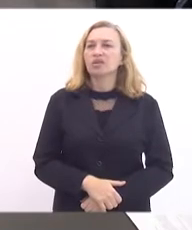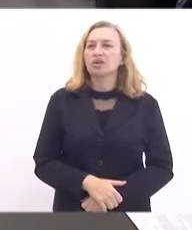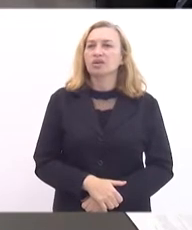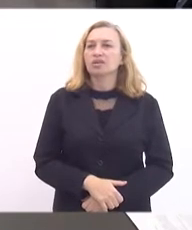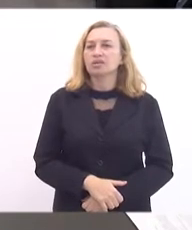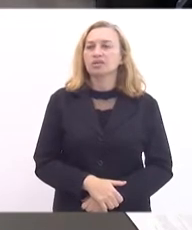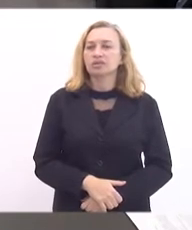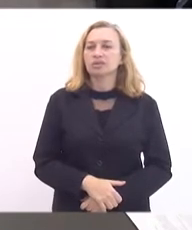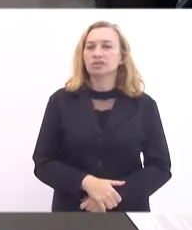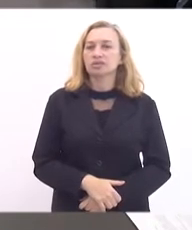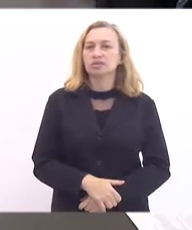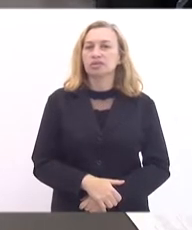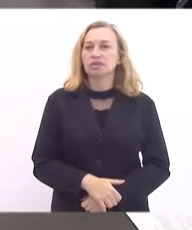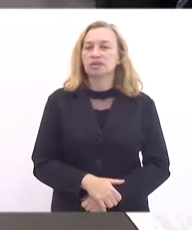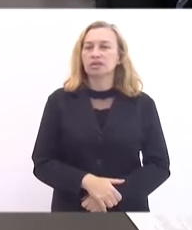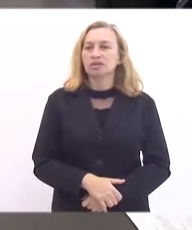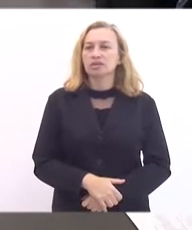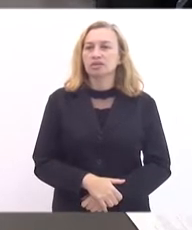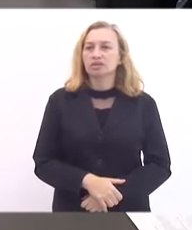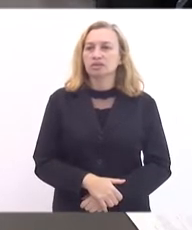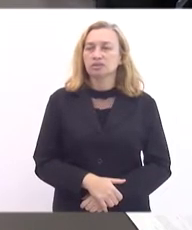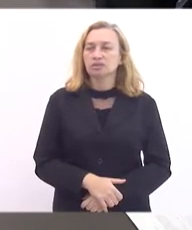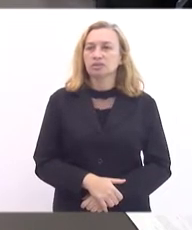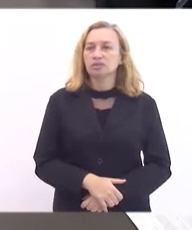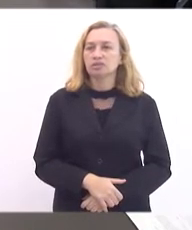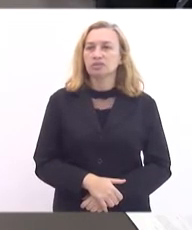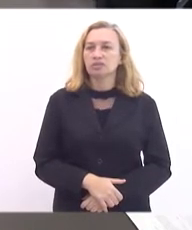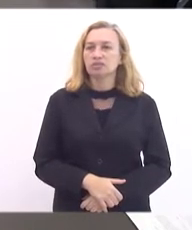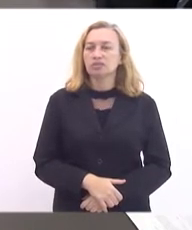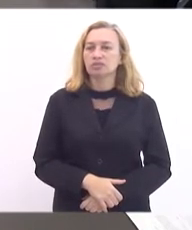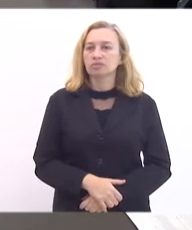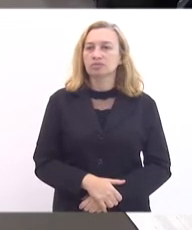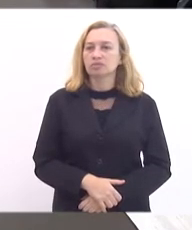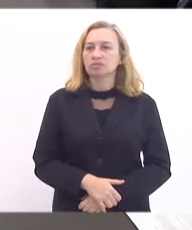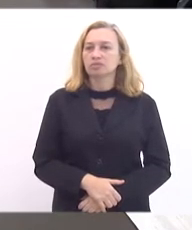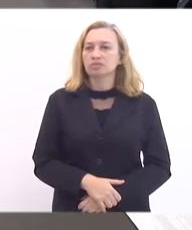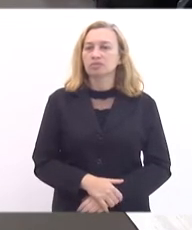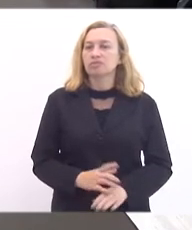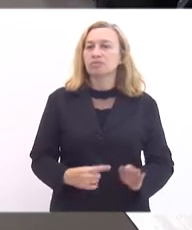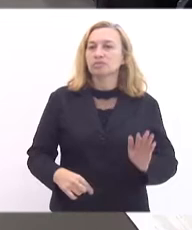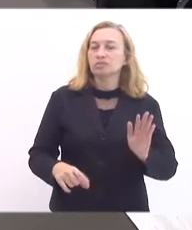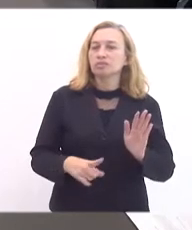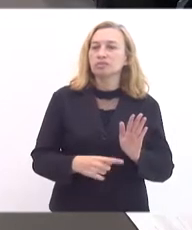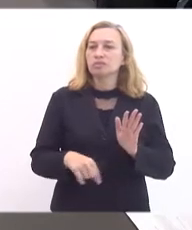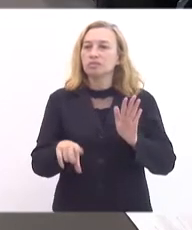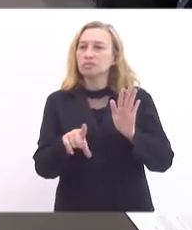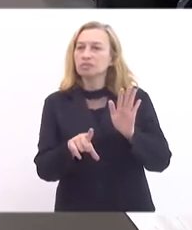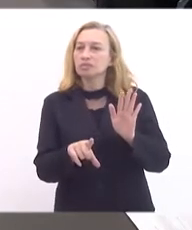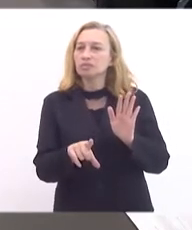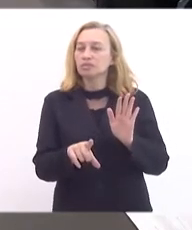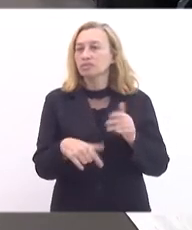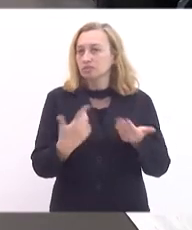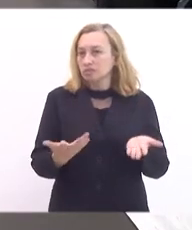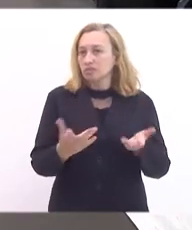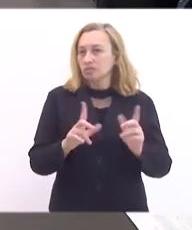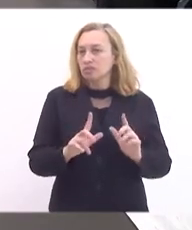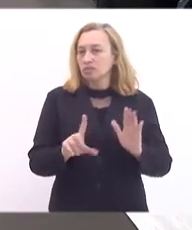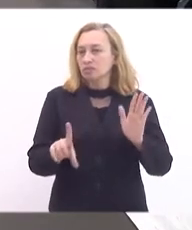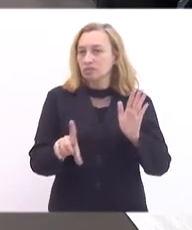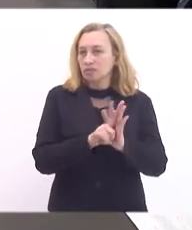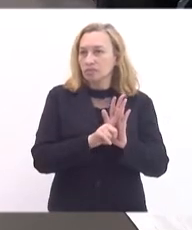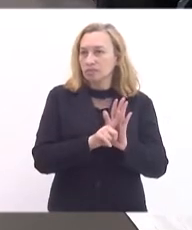aquela forma a antiga já lei complementar que rege a e